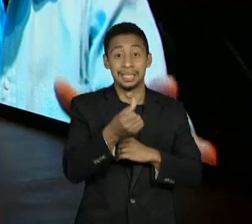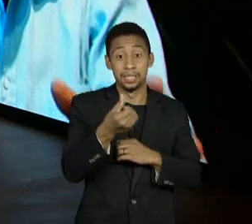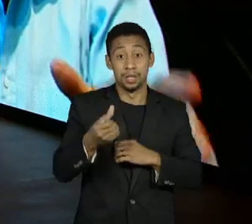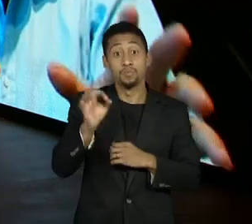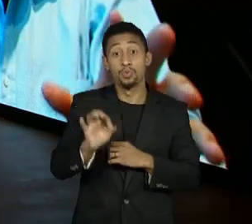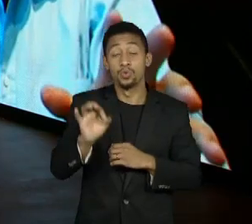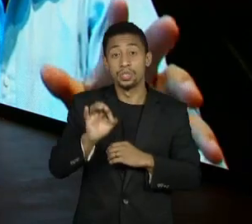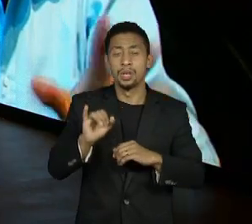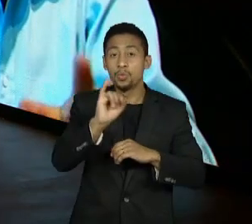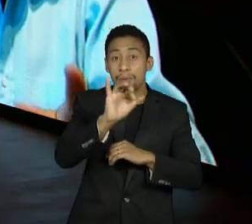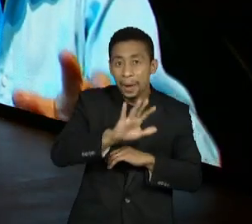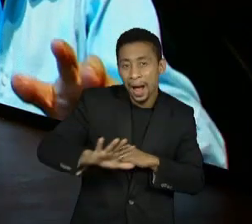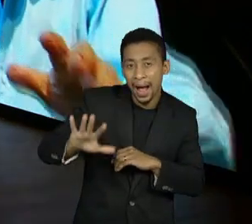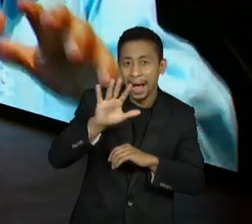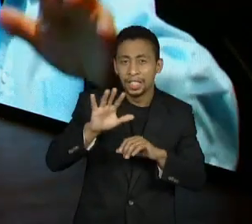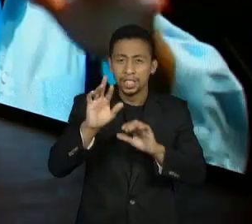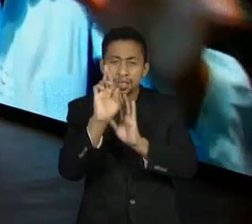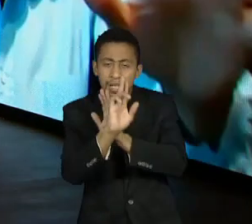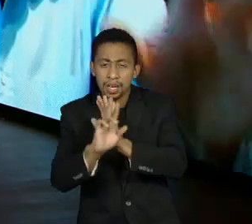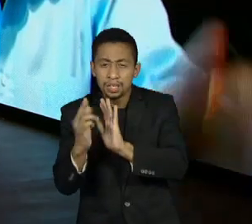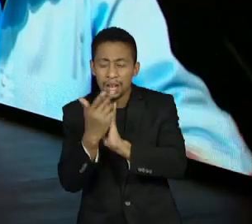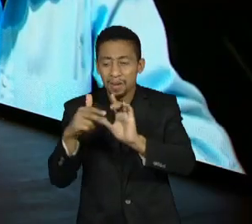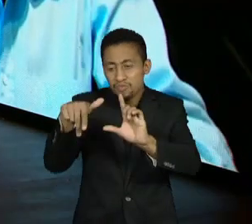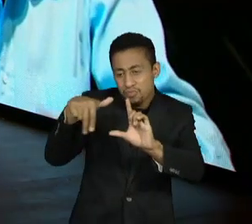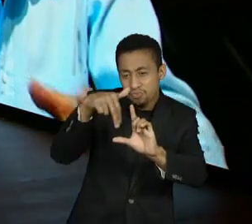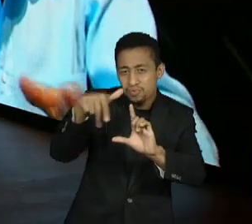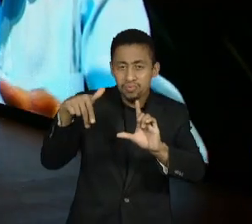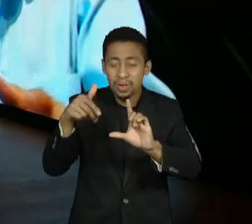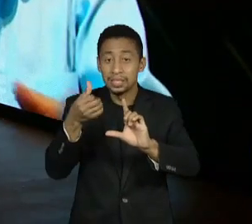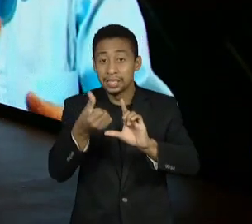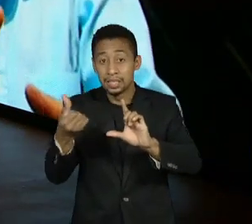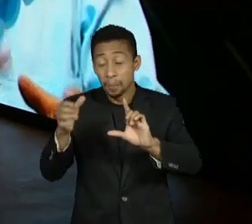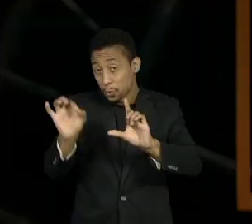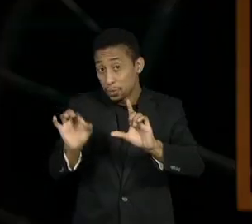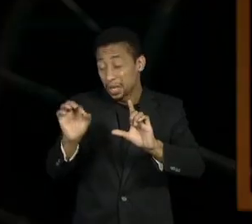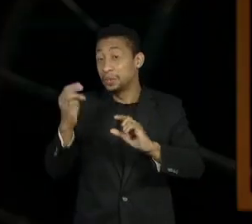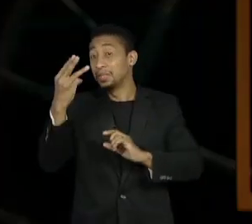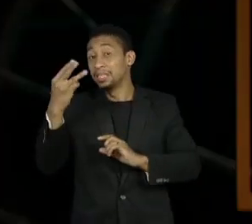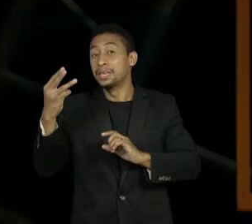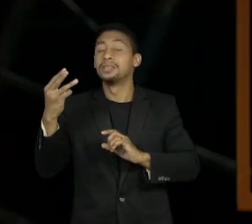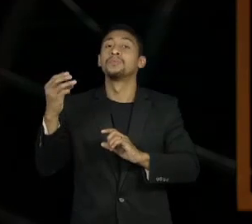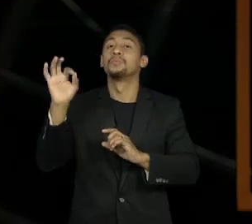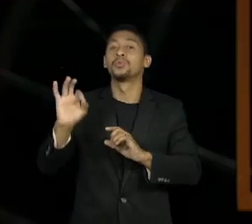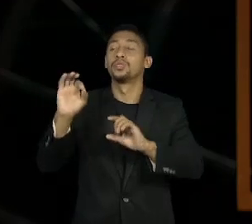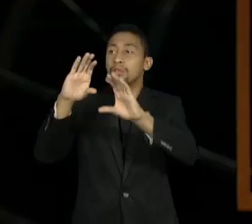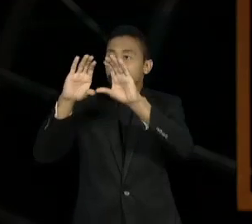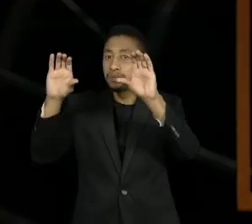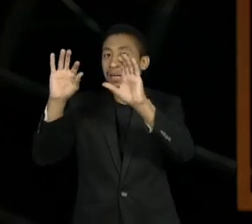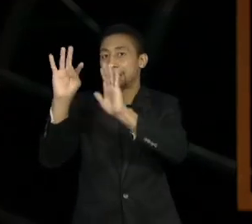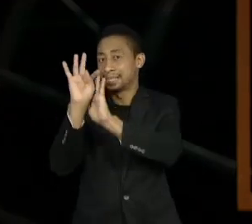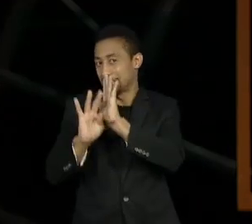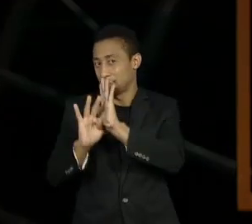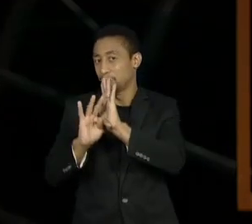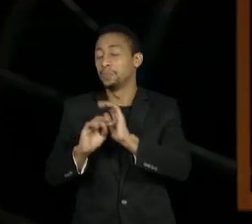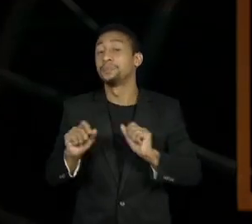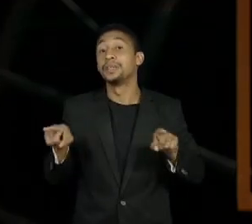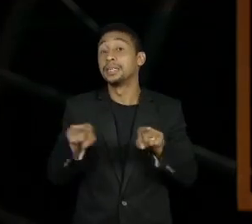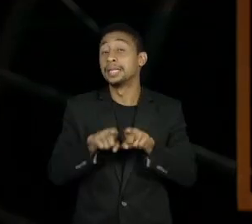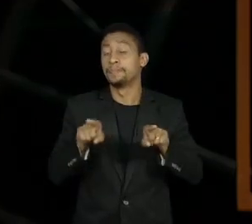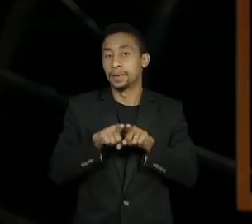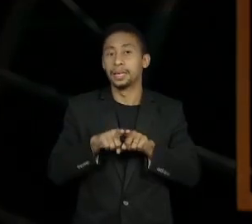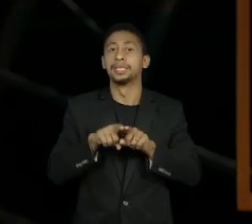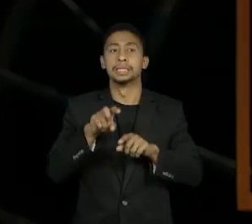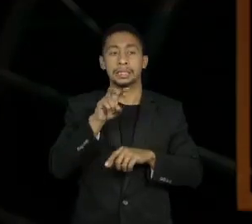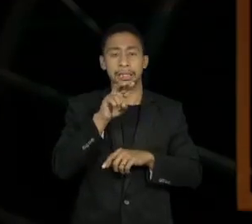um balanço gostoso, não vai cansar ninguém, todo mundo... Outra coisa, a gente lê da esquerda